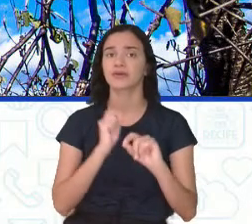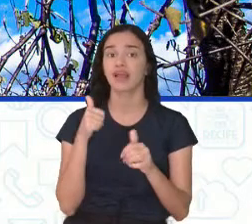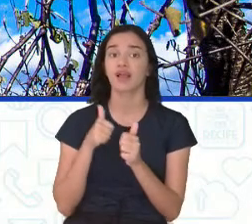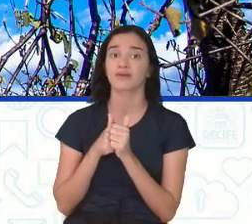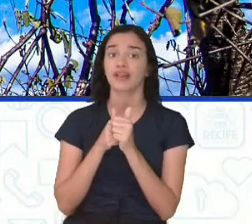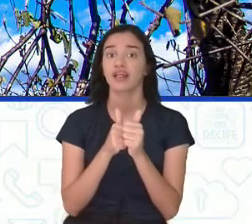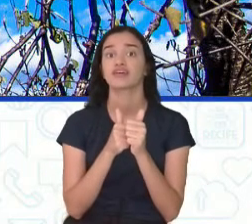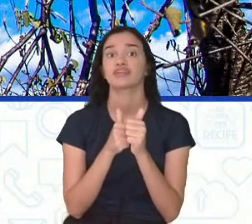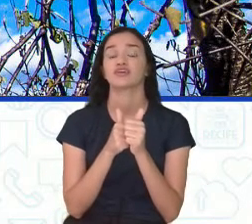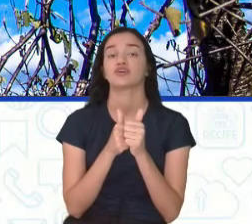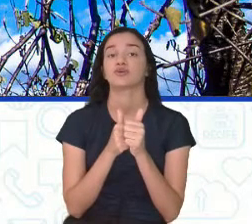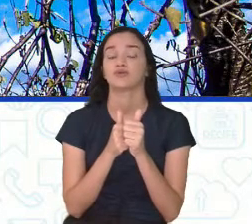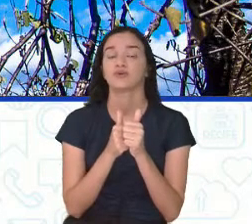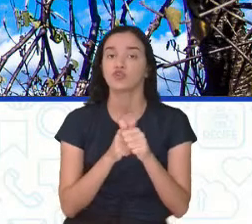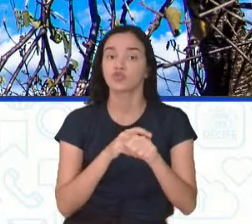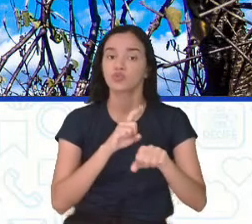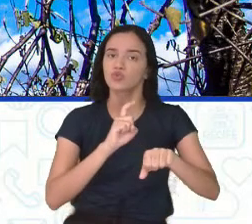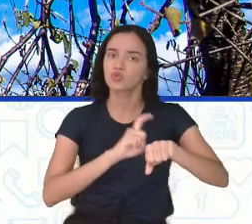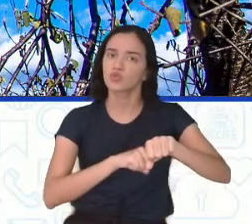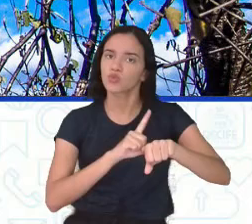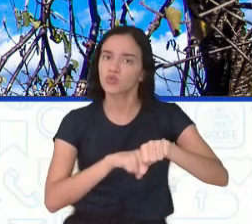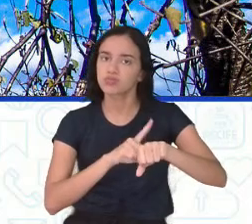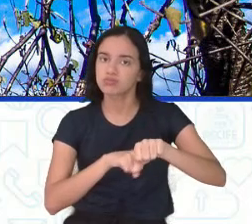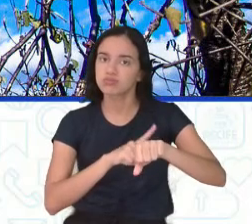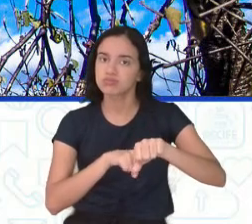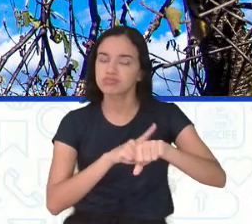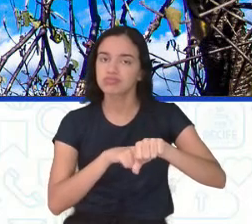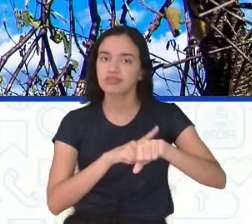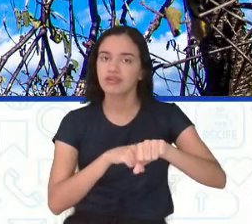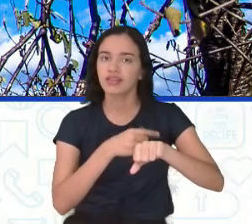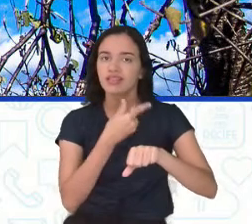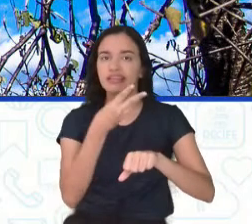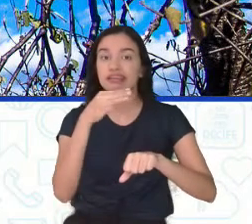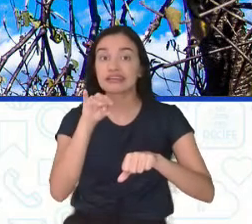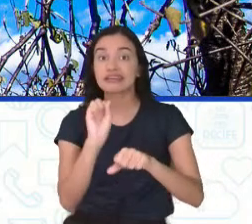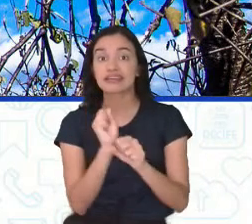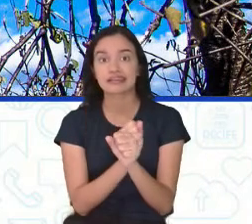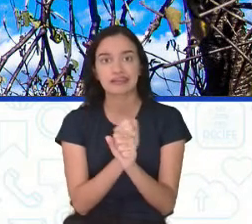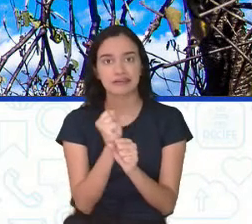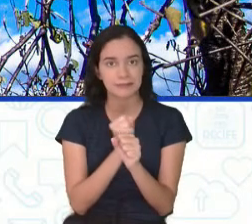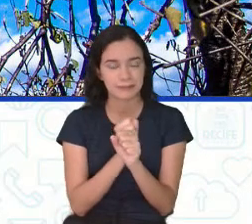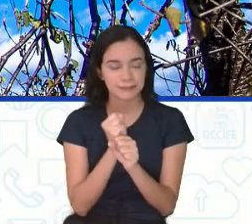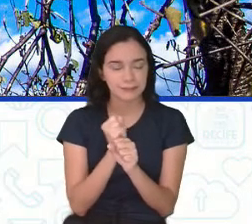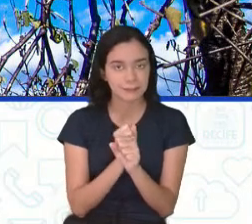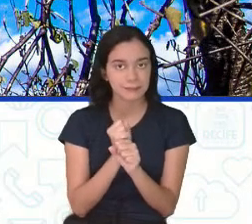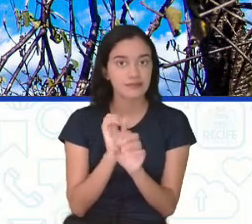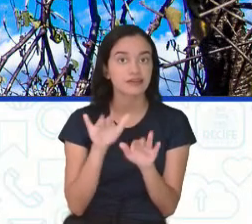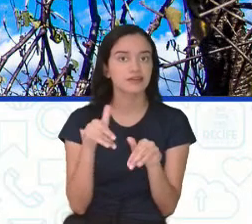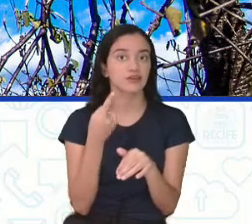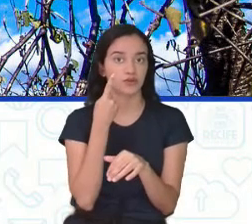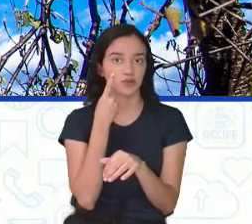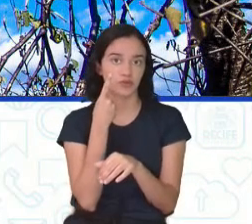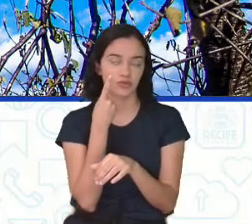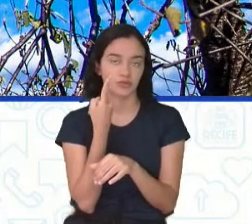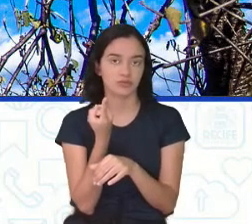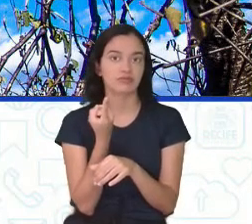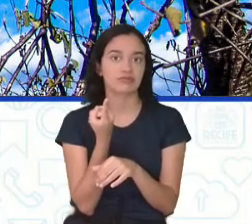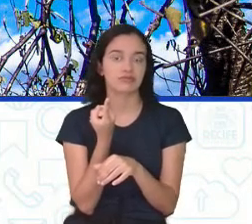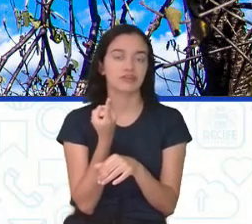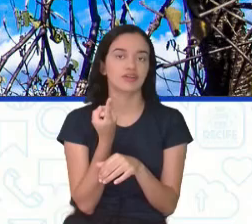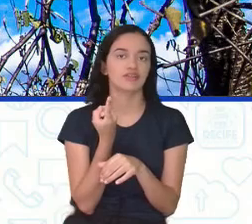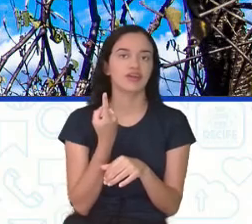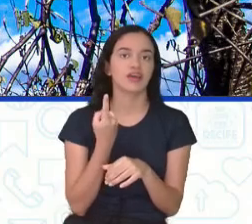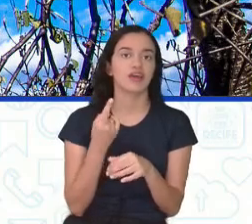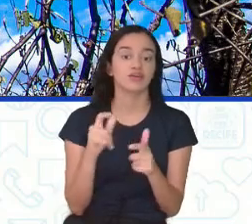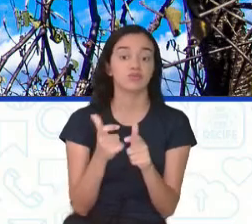do tempo em um período de 30 anos. Então você vê que o clima já é uma escala